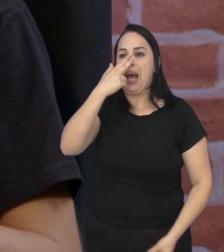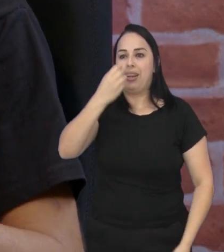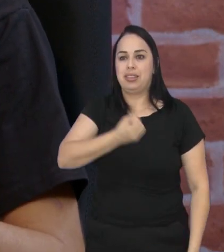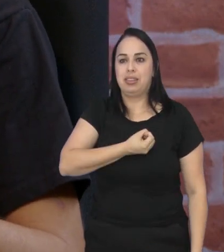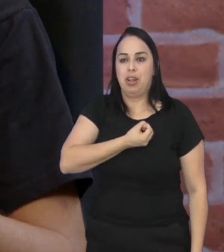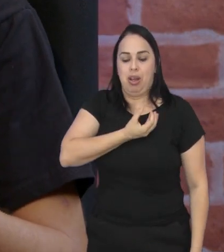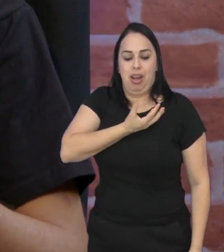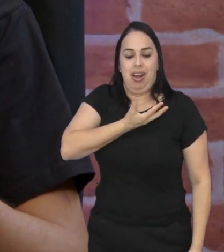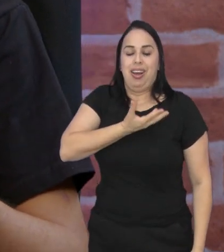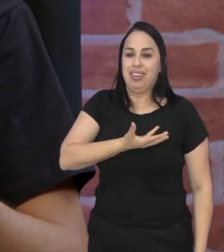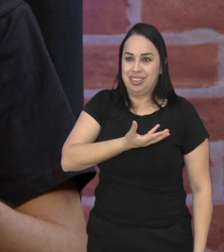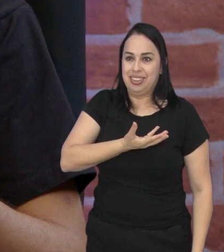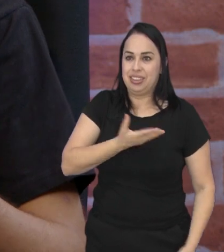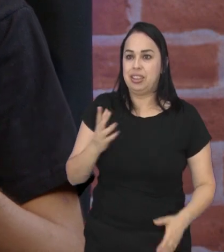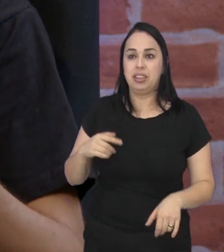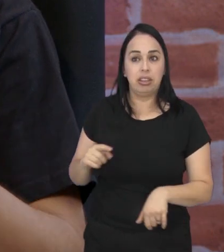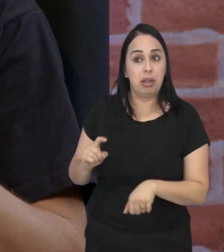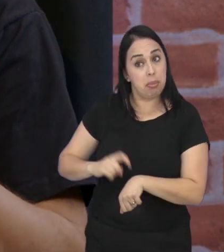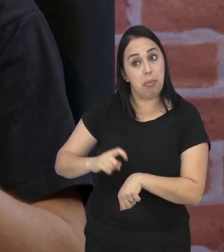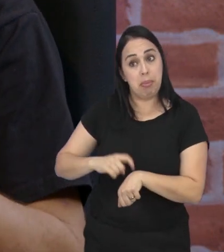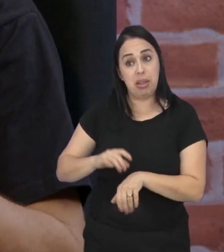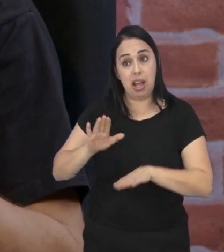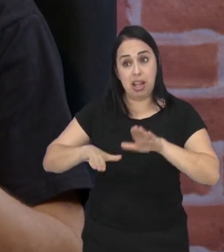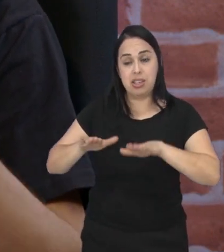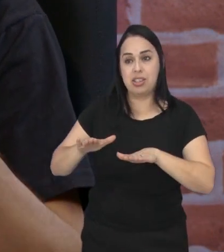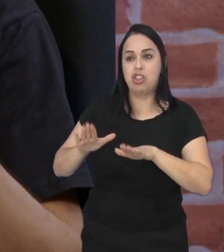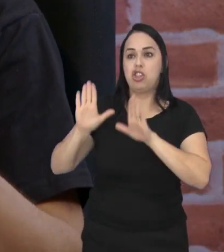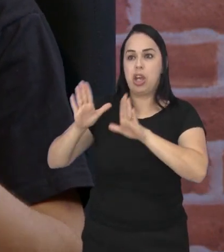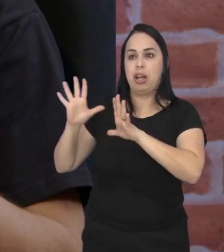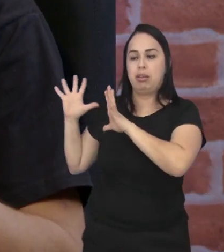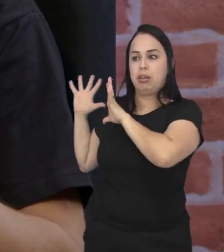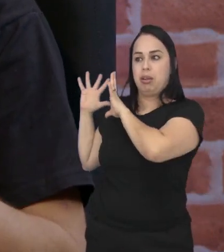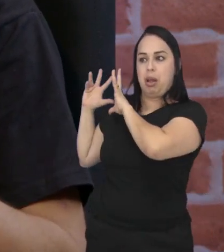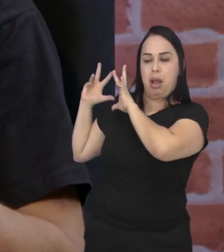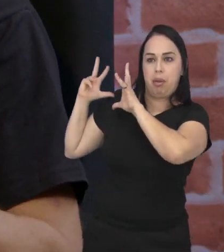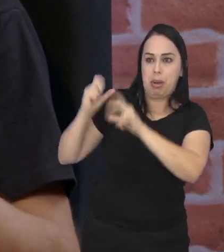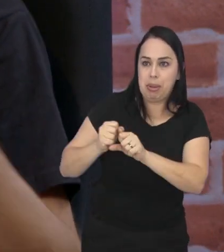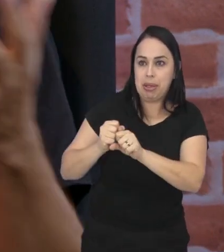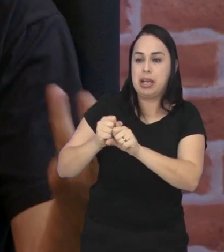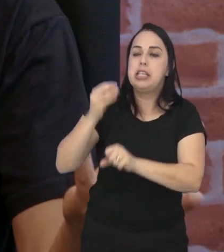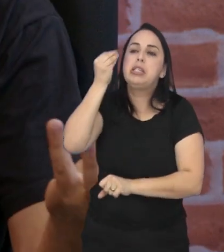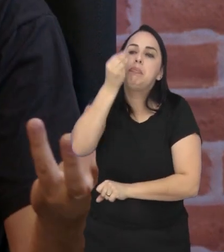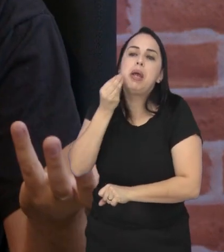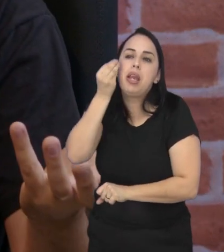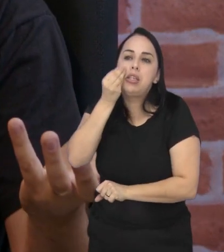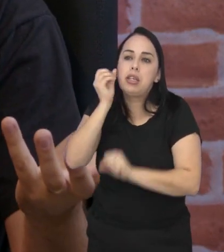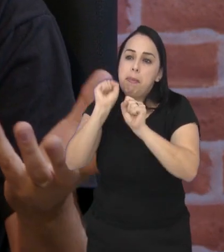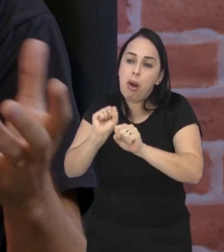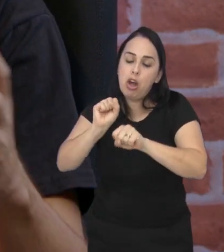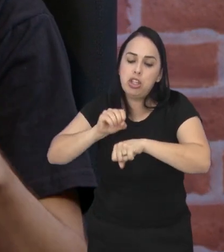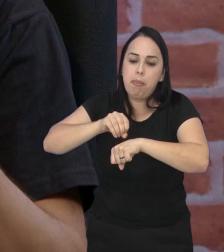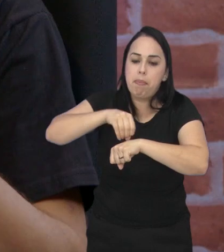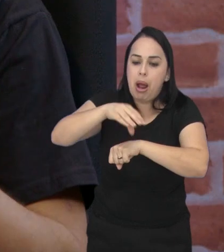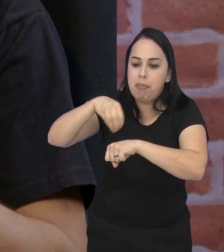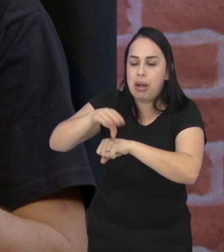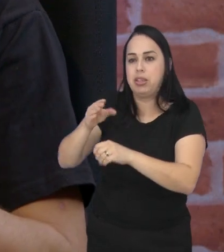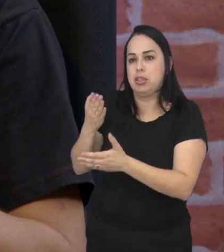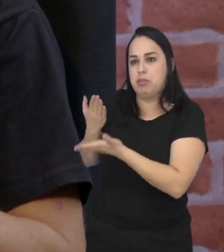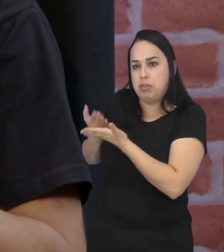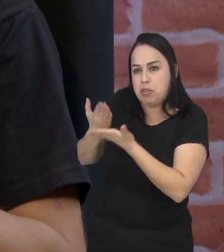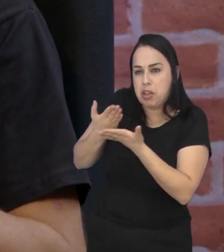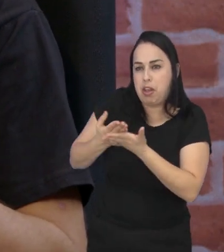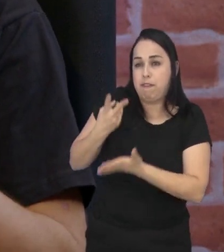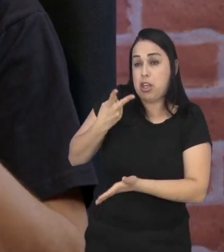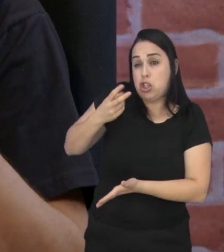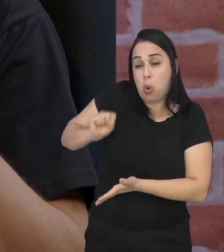novo floresce em você. Então, assim, claro, chega num momento onde você já tem bagagem para compartilhar. Então, assim, os